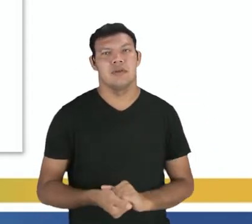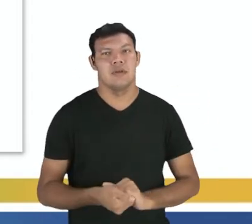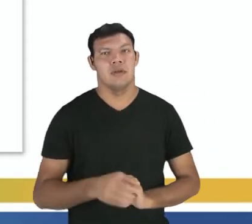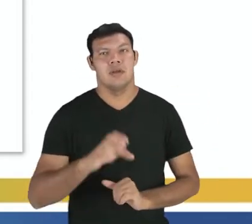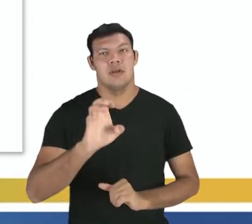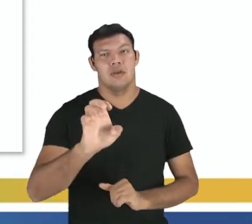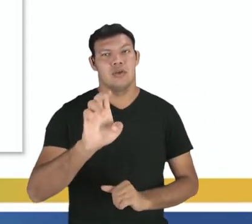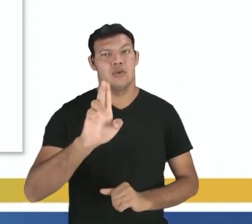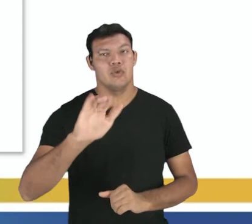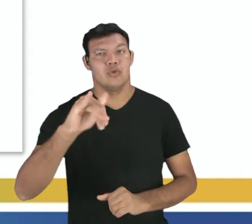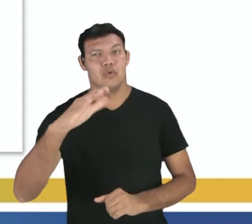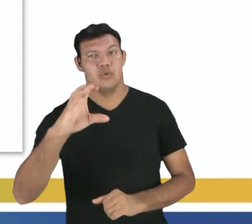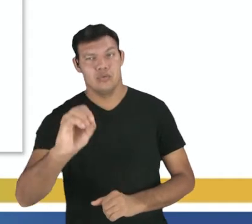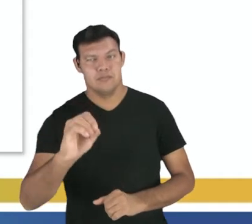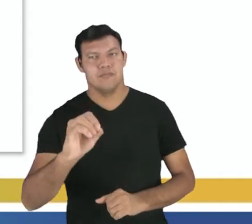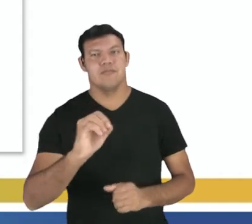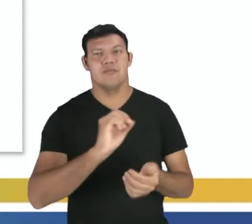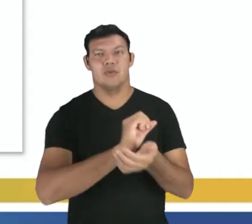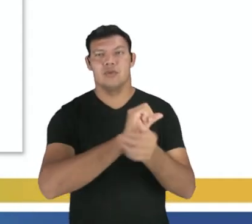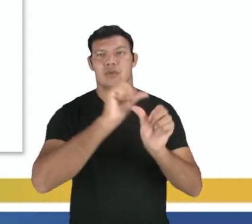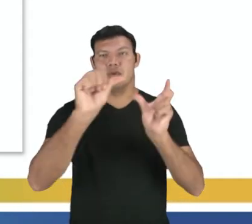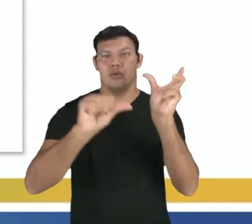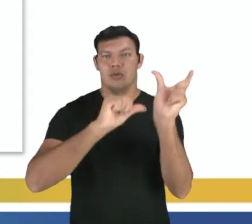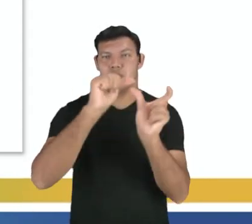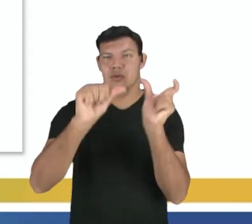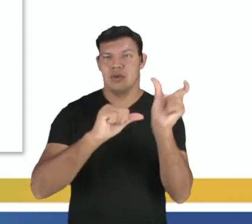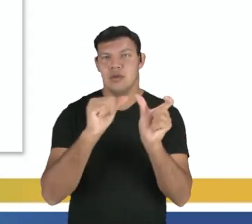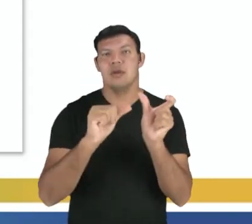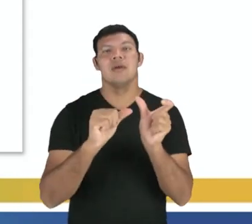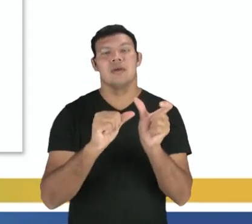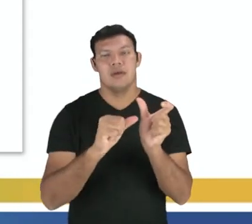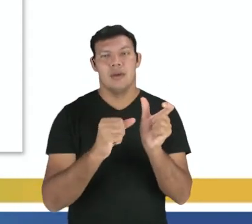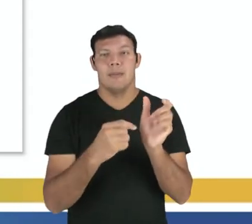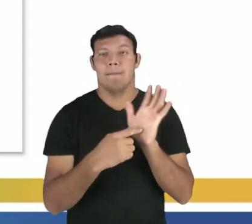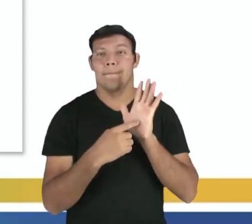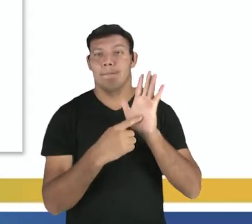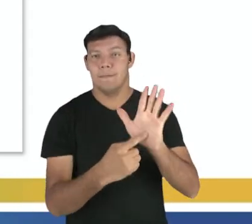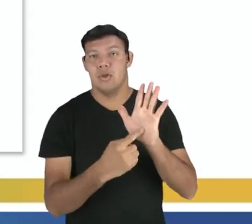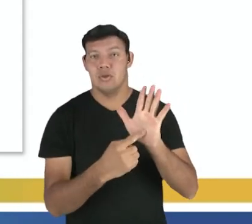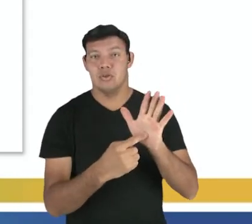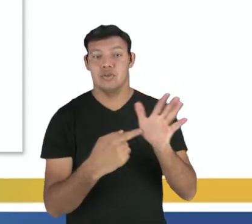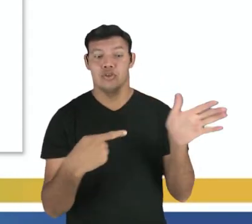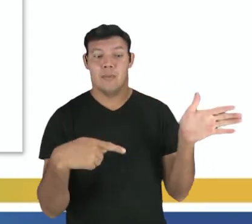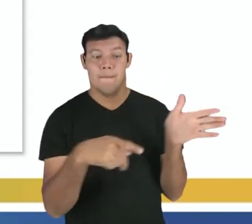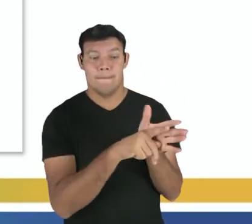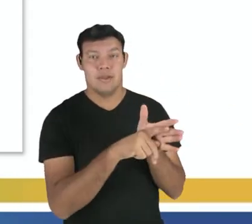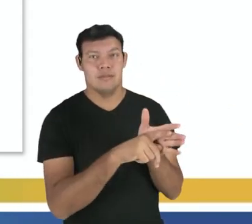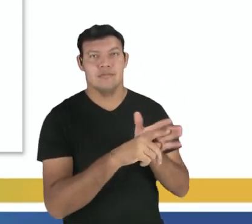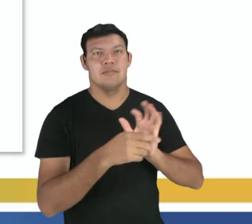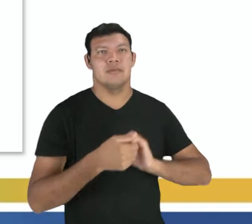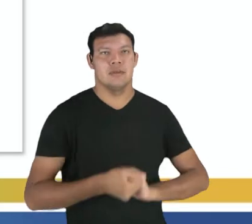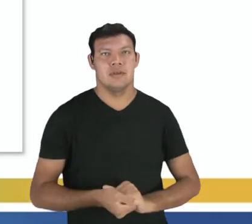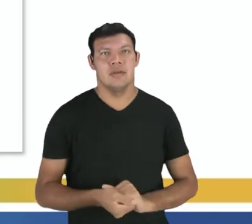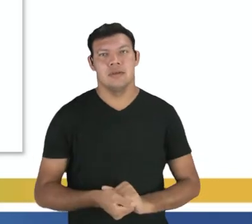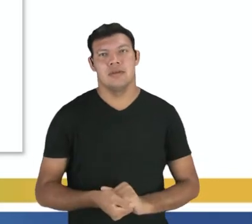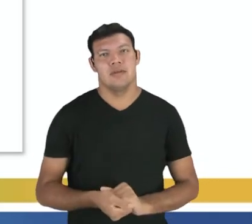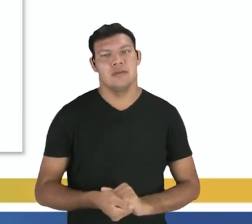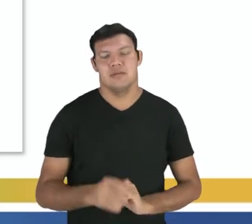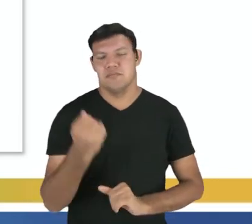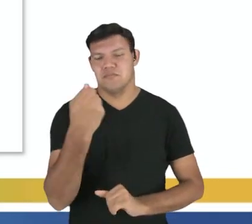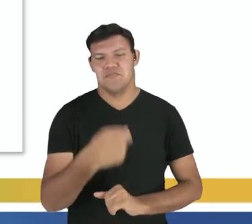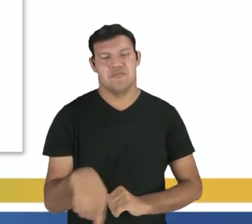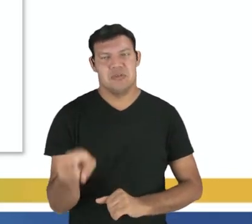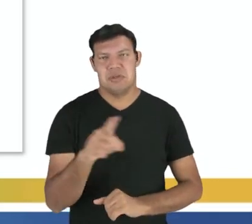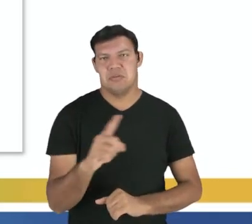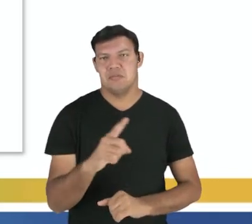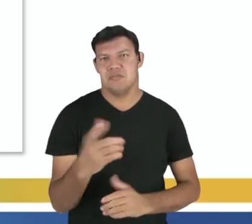e suas variações, ele indica posse. Então, eu não preciso de outra palavra que indique posse após ele,